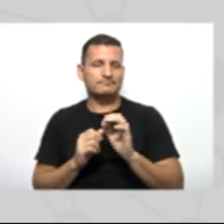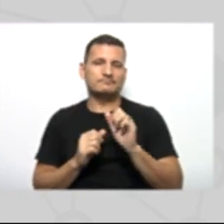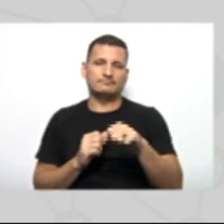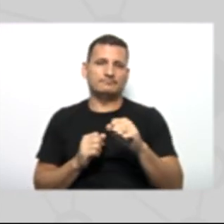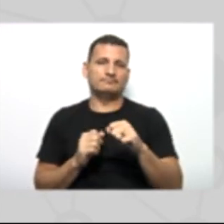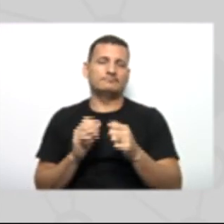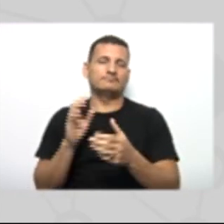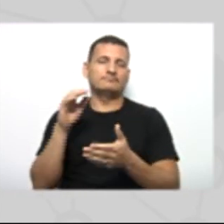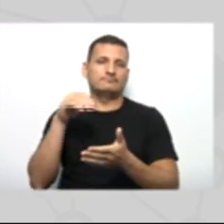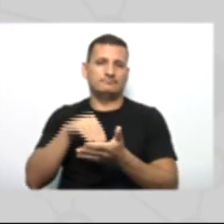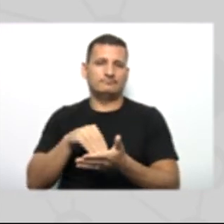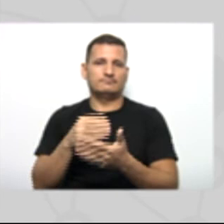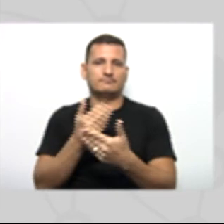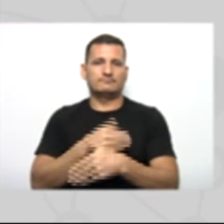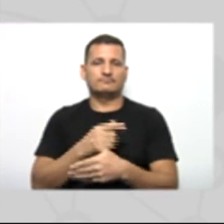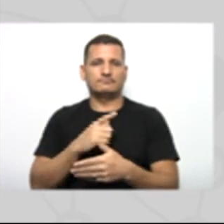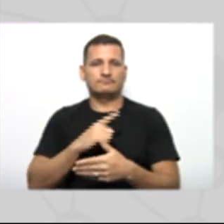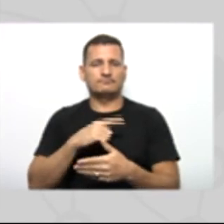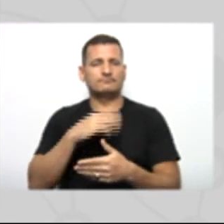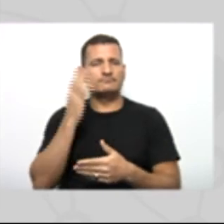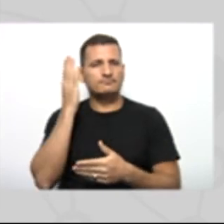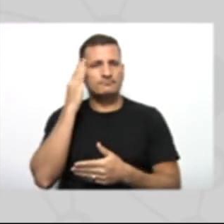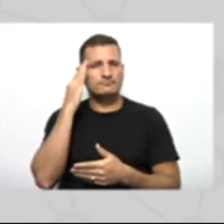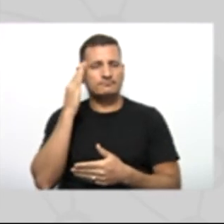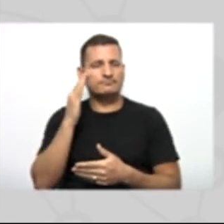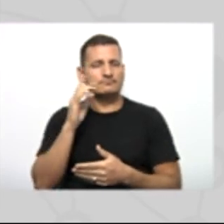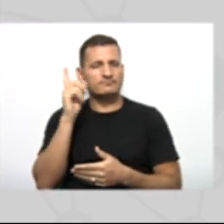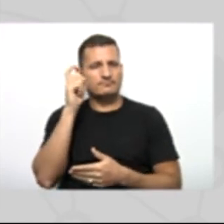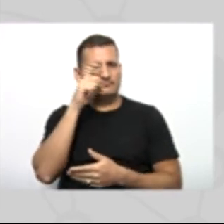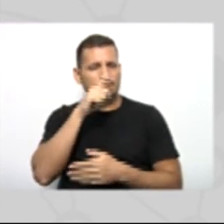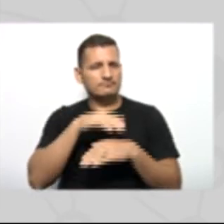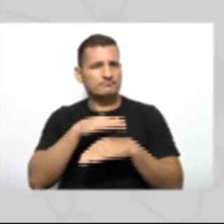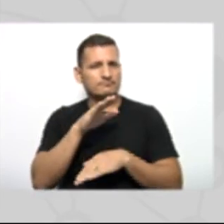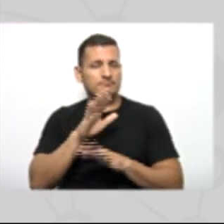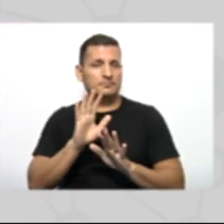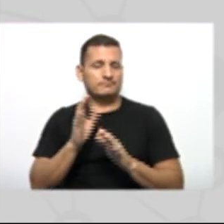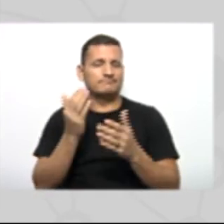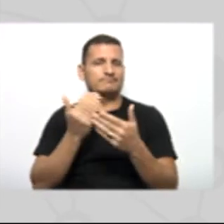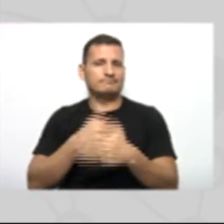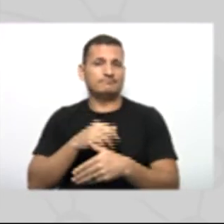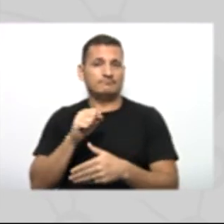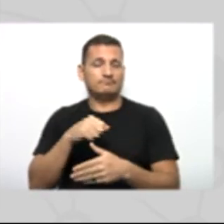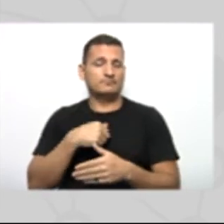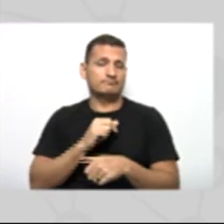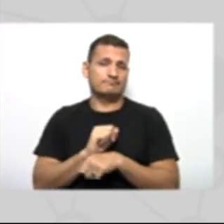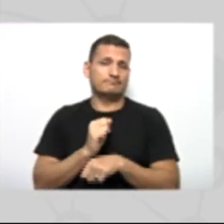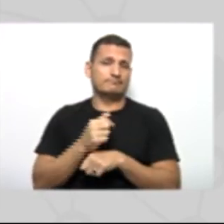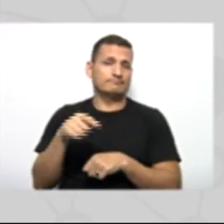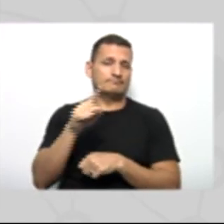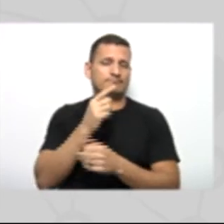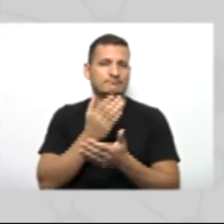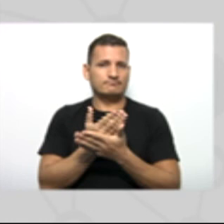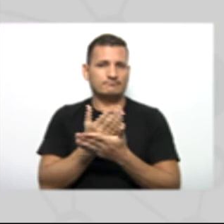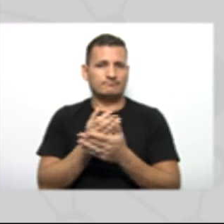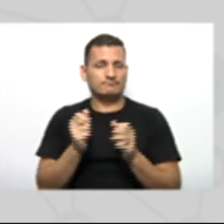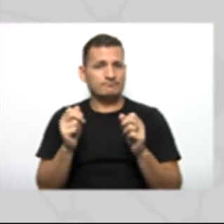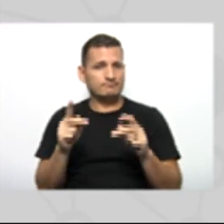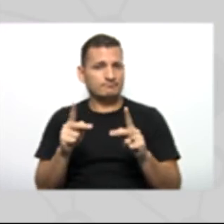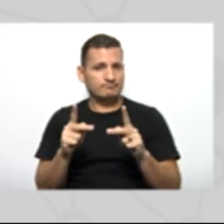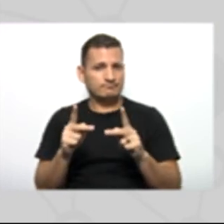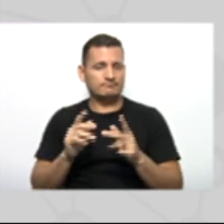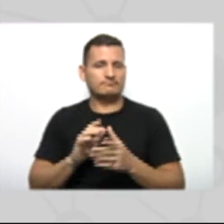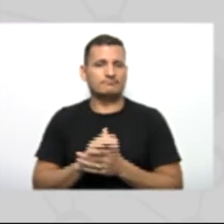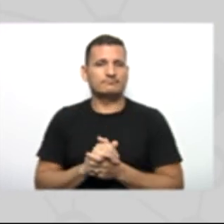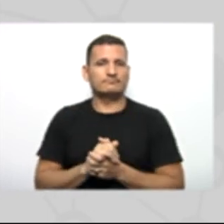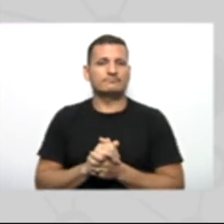prova sim. Eu sei que é um pouquinho mais complicado, mas vai ser questão de prova. Eu espero que vocês tenham estudado, tá ok? Não tenham